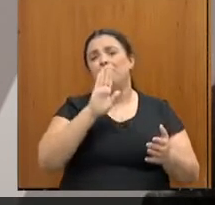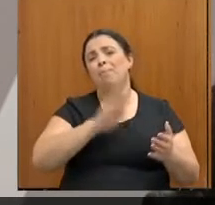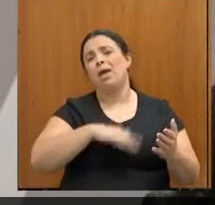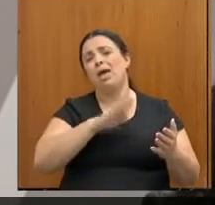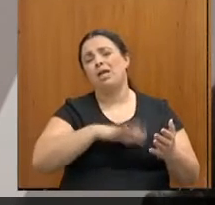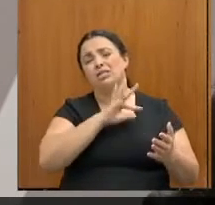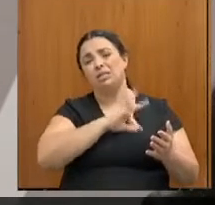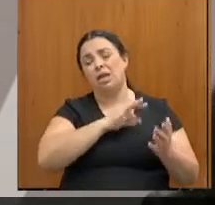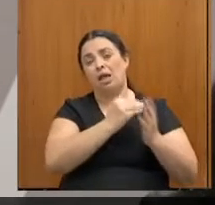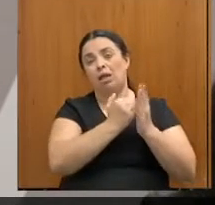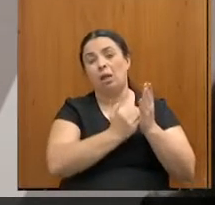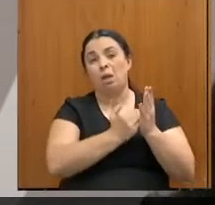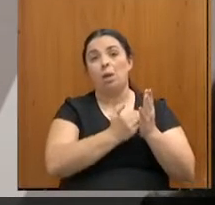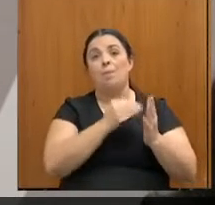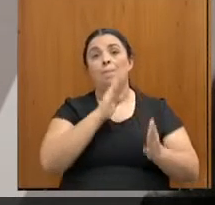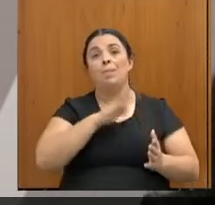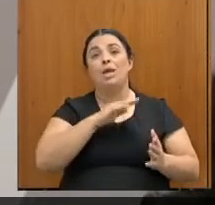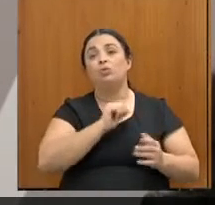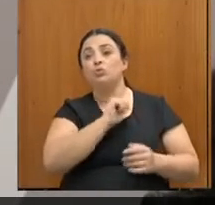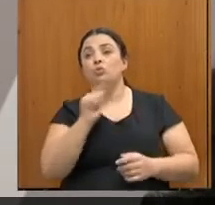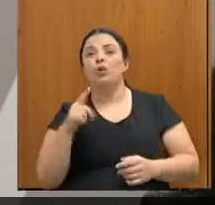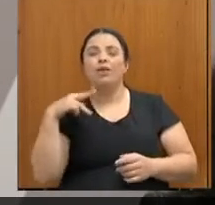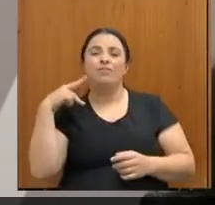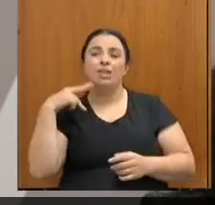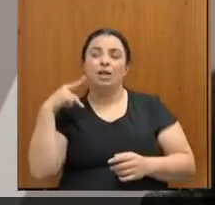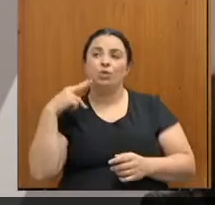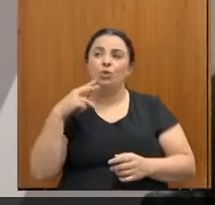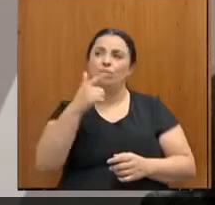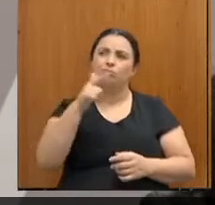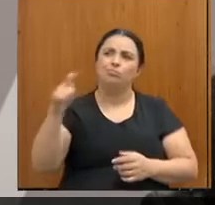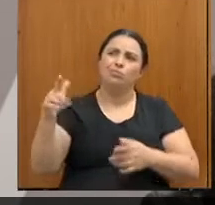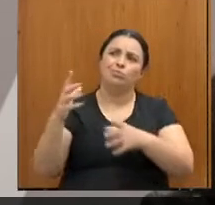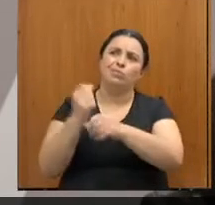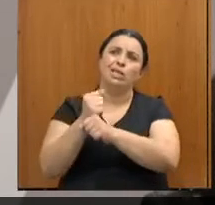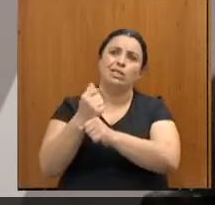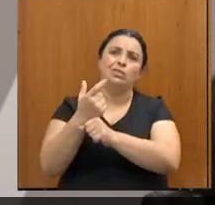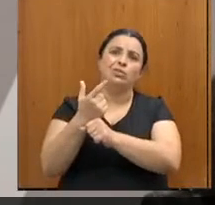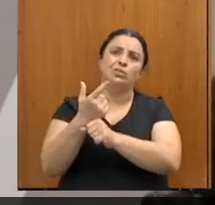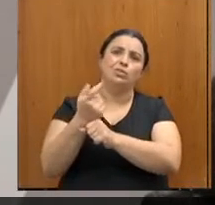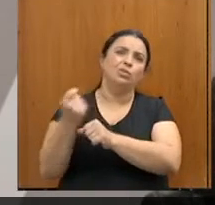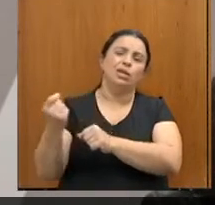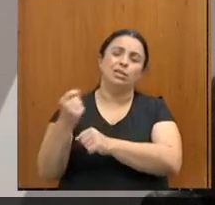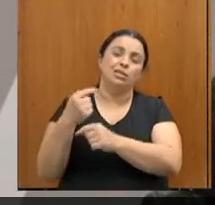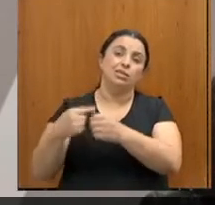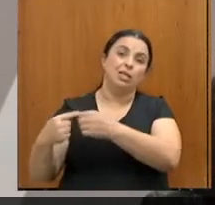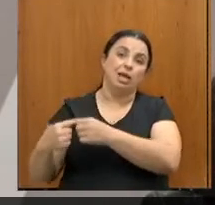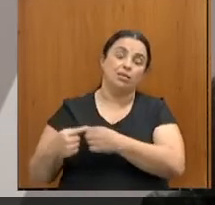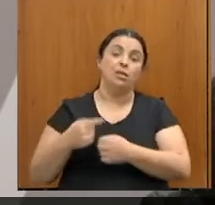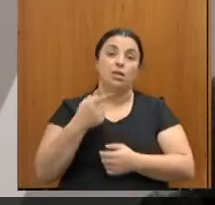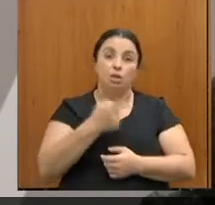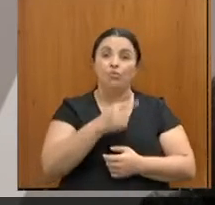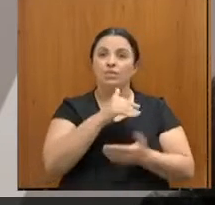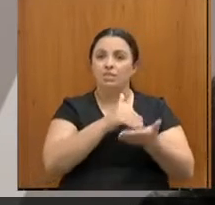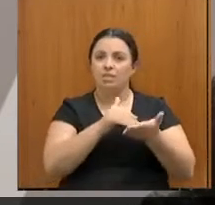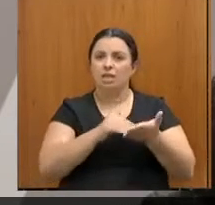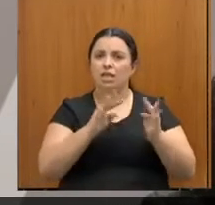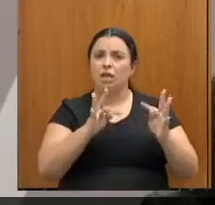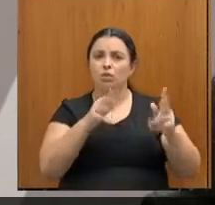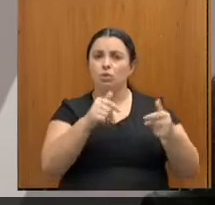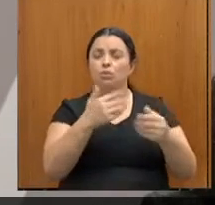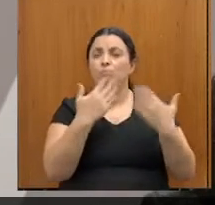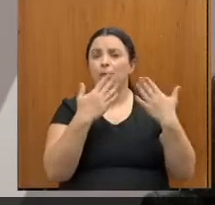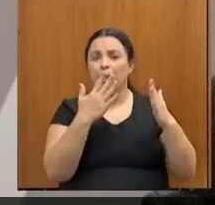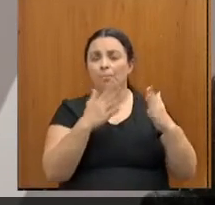menos do que vereadores em mais de 200 cidades de Minas Gerais Então cês tão de parabéns quero aqui parabenizar vi o Fernando